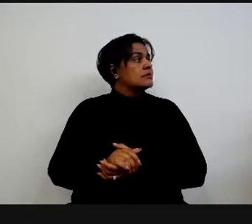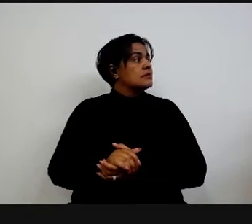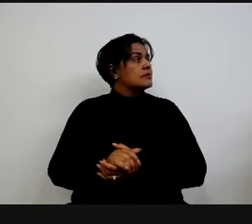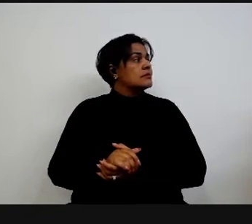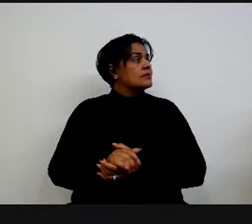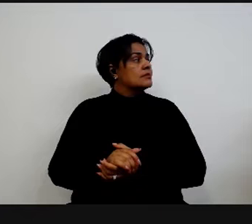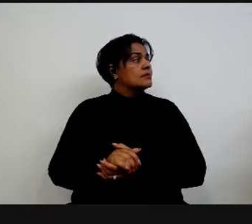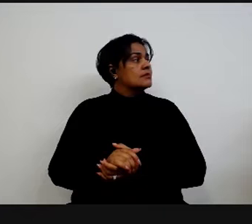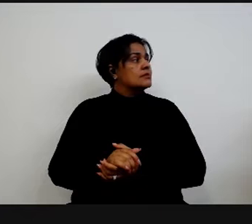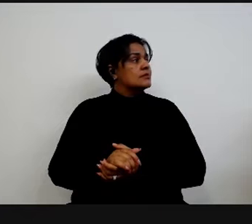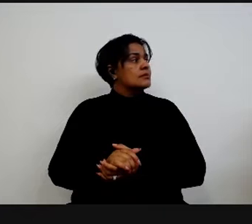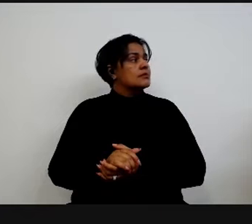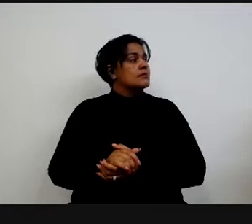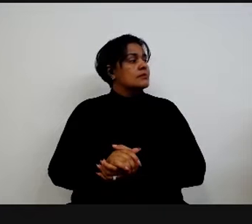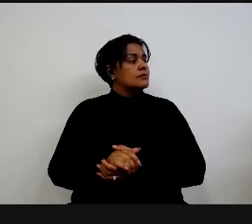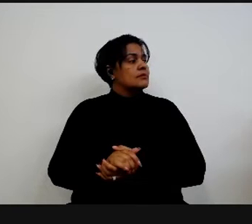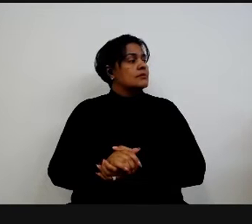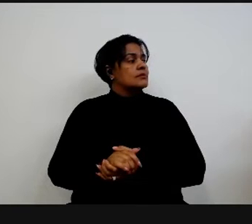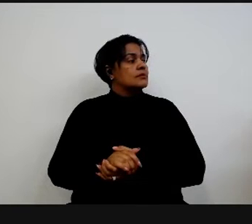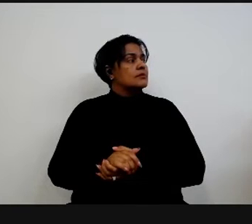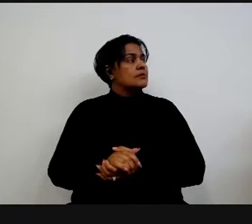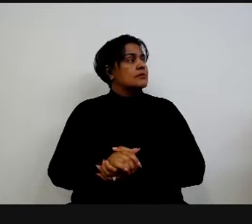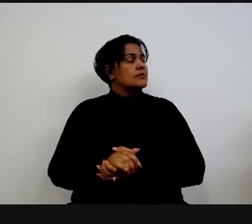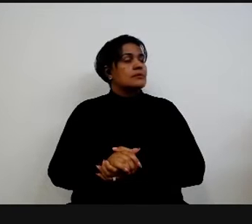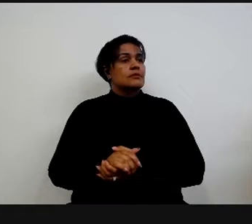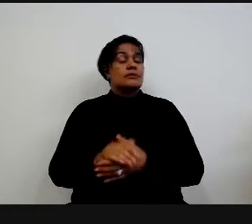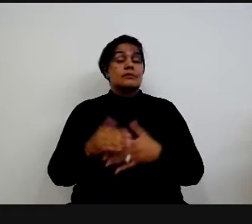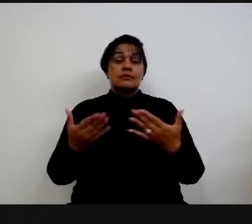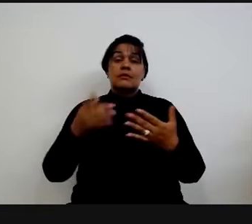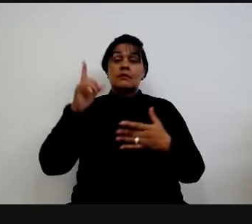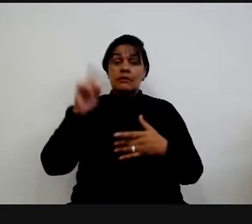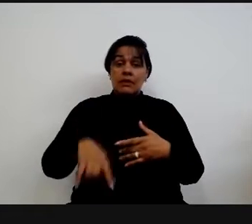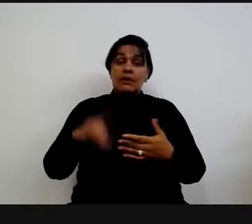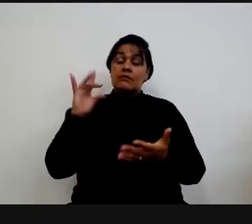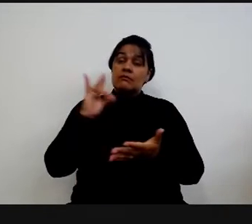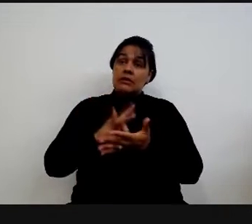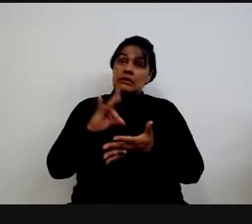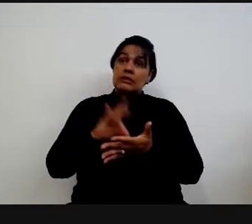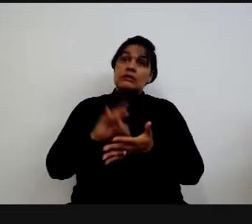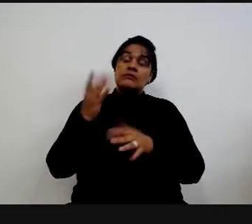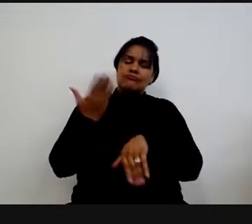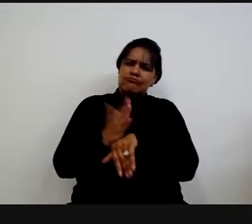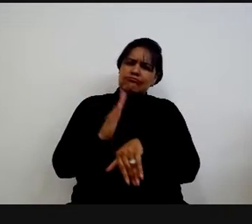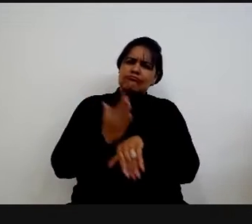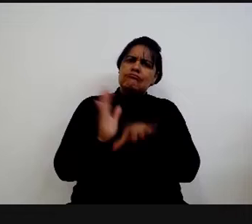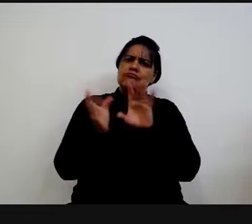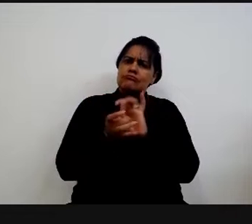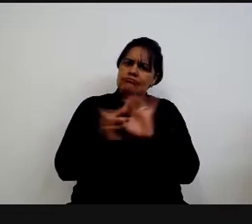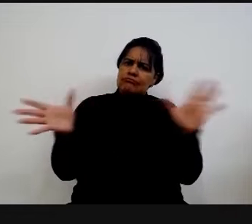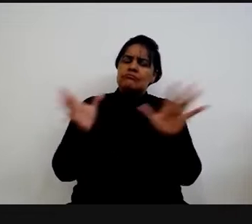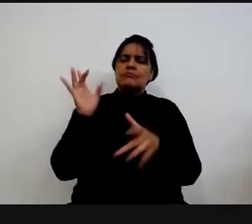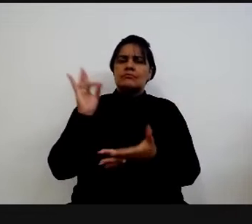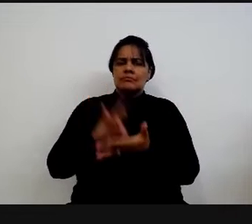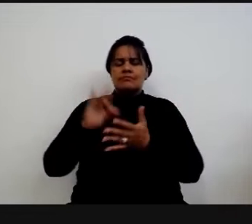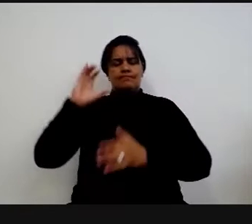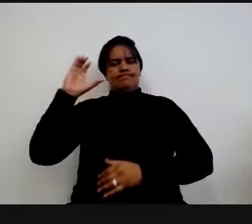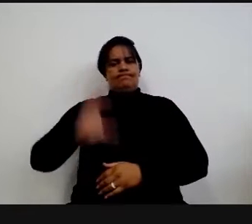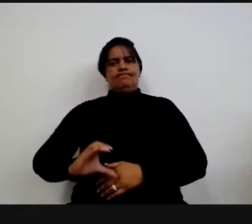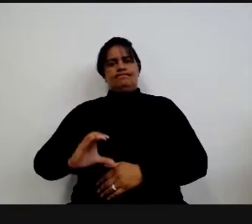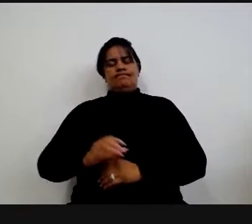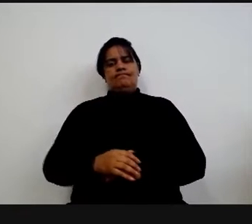Apresenta propostas para o parlamento. Exatamente. É o exercício prático da democracia, é o exercício prático da